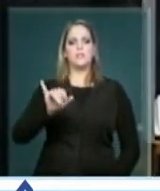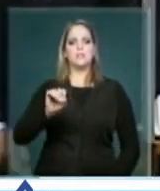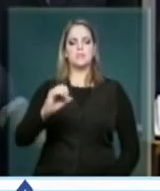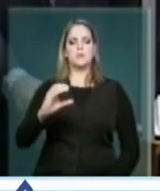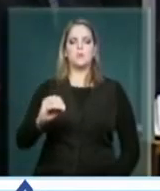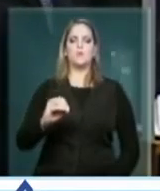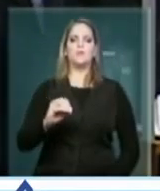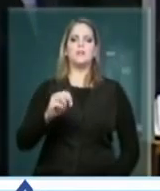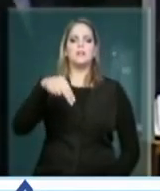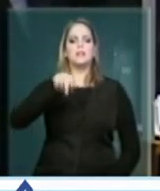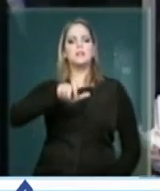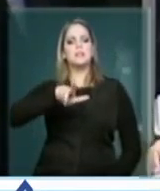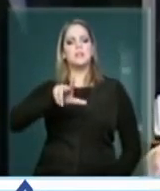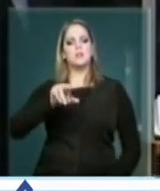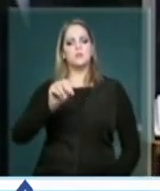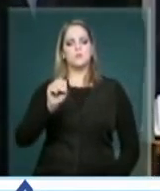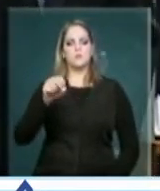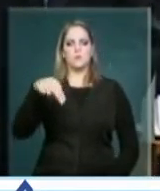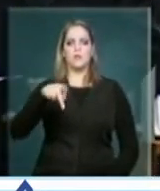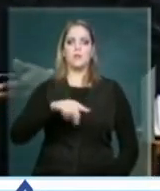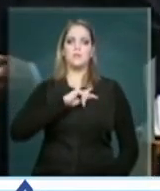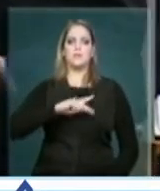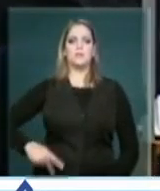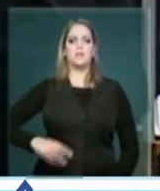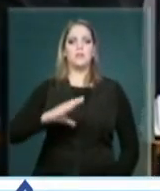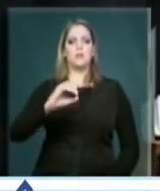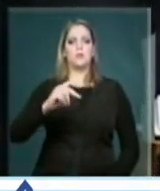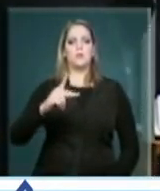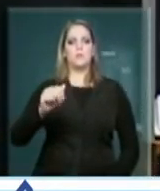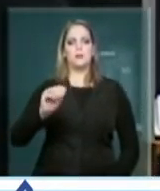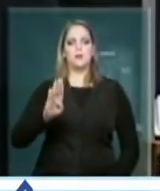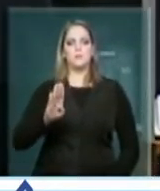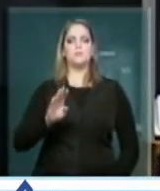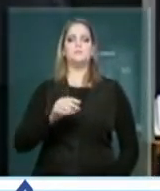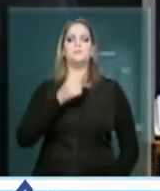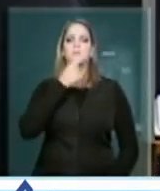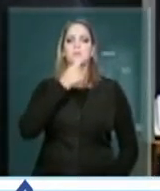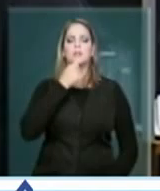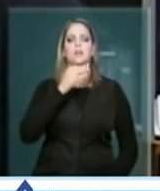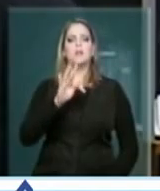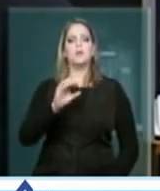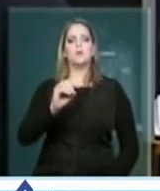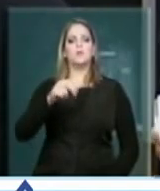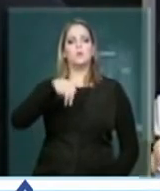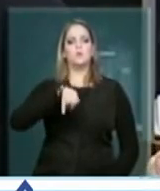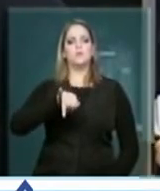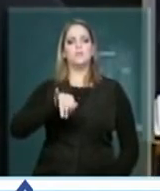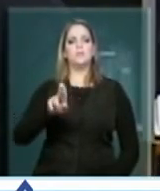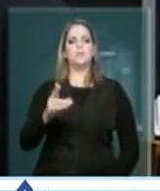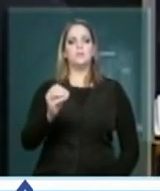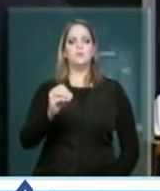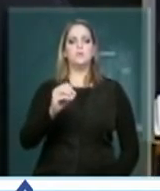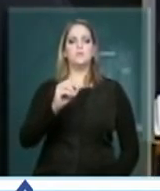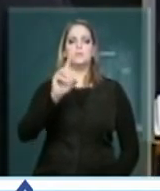Osório, representando o presidente da COPAB. Antônio Augusto de Queiroz, nosso Toninho, diretor do